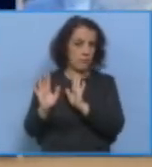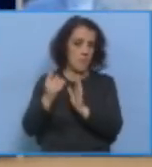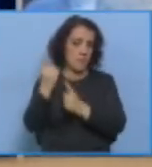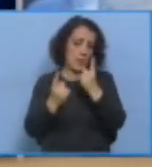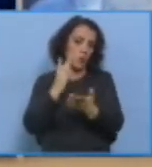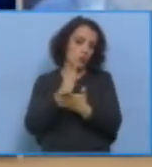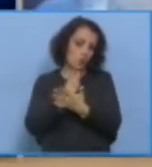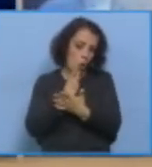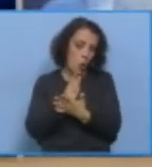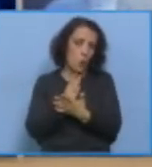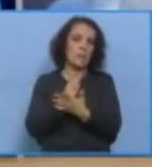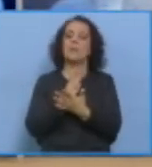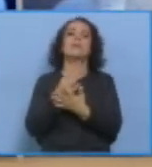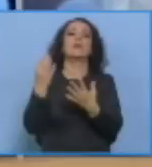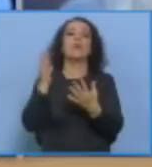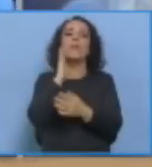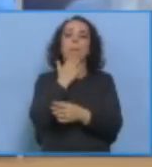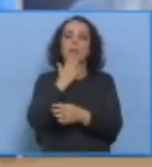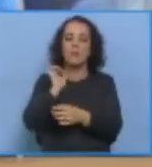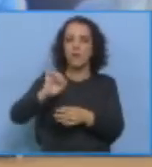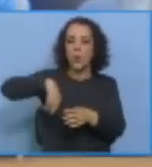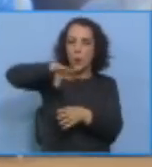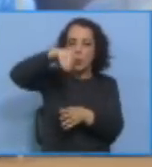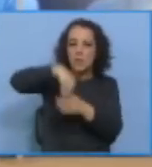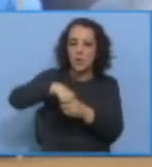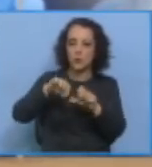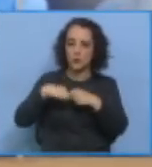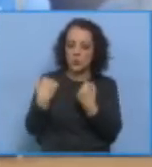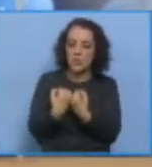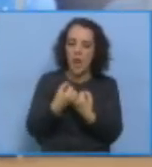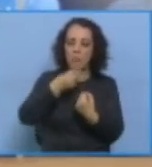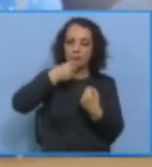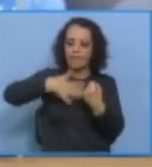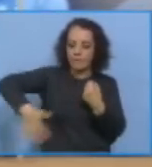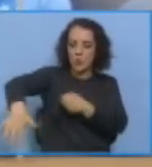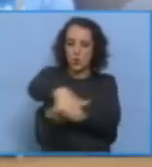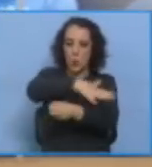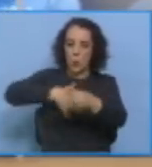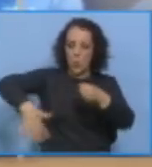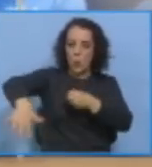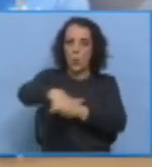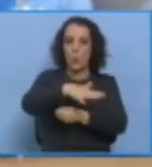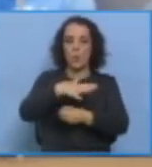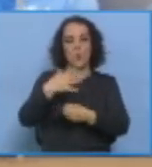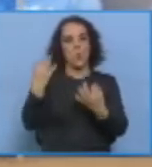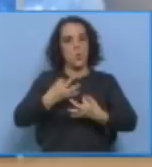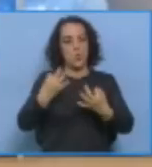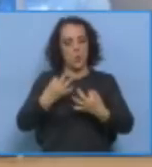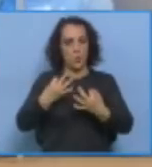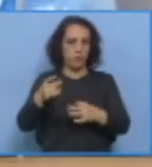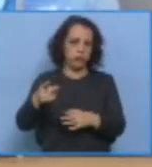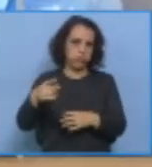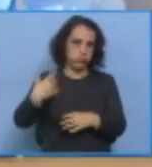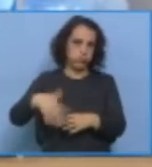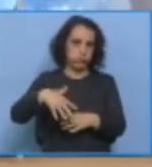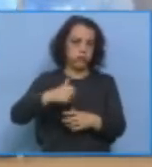escolas que, dramaticamente, mercê do seu contexto social, geográfico, de implantação territorial, efetivamente tiveram um problema